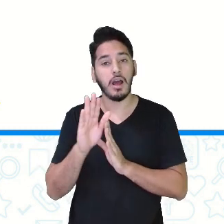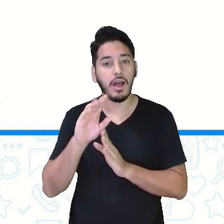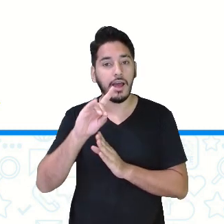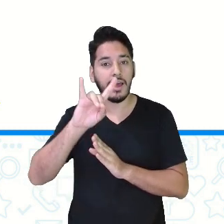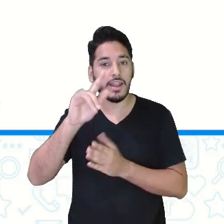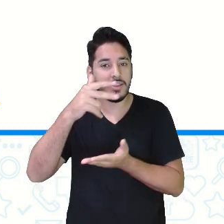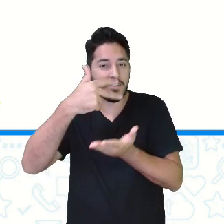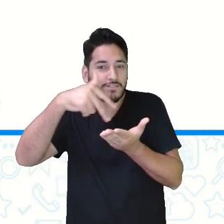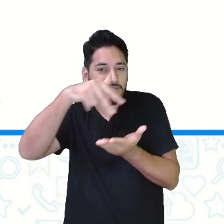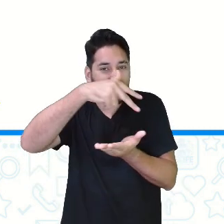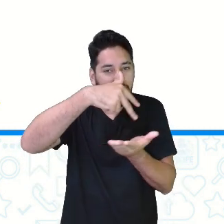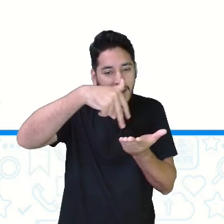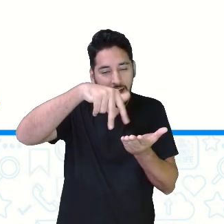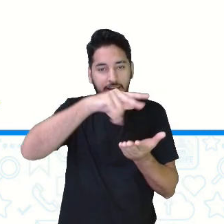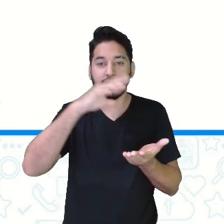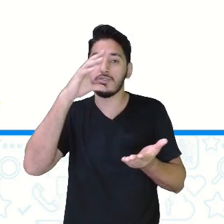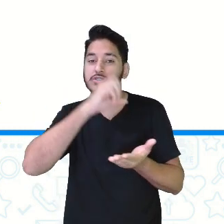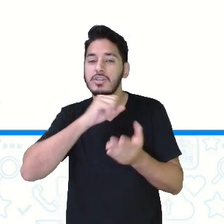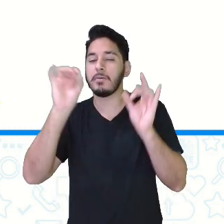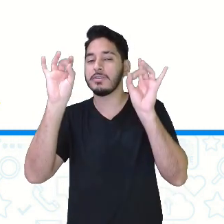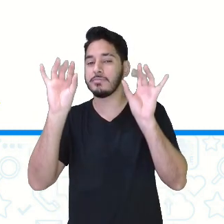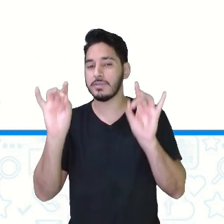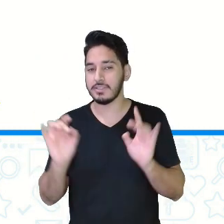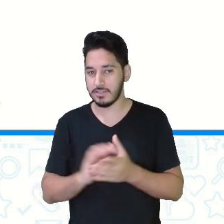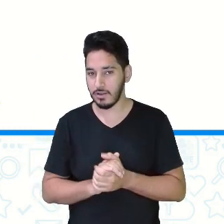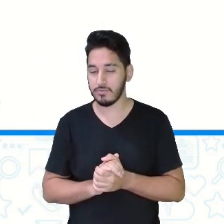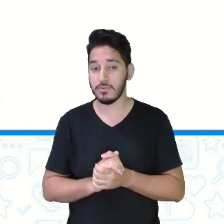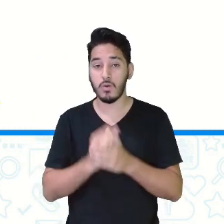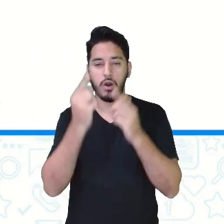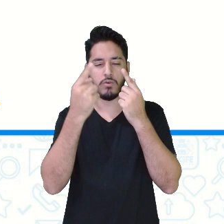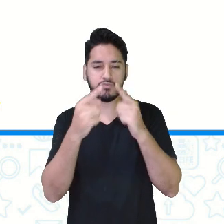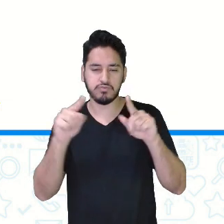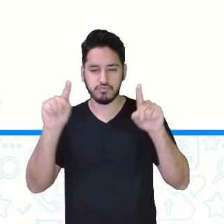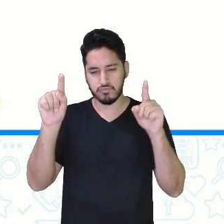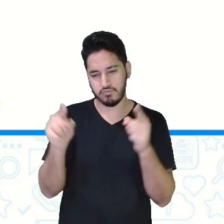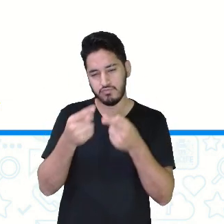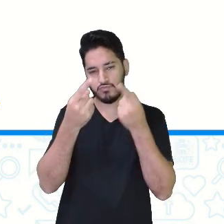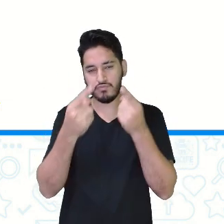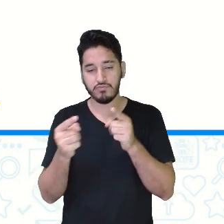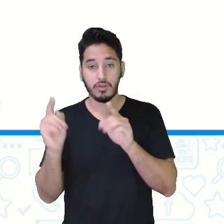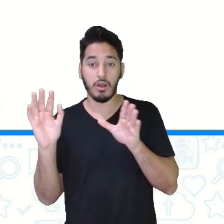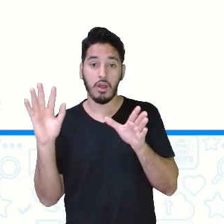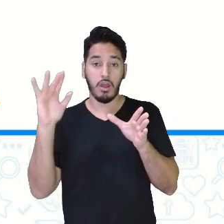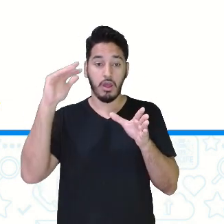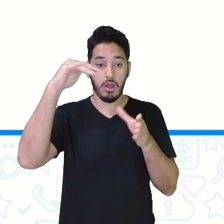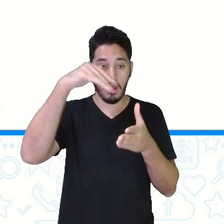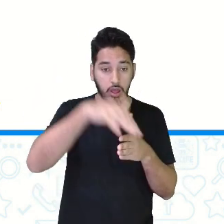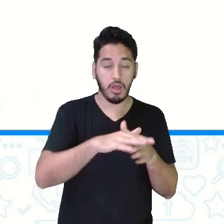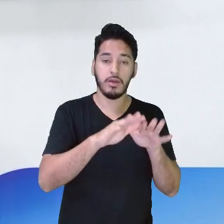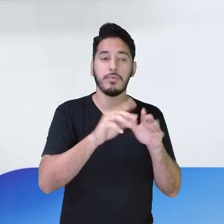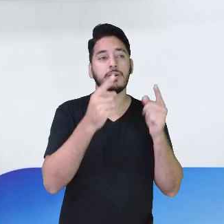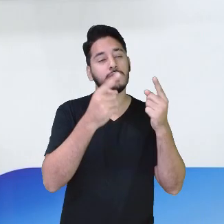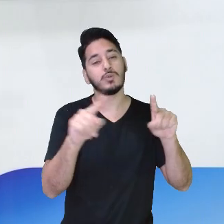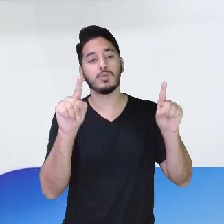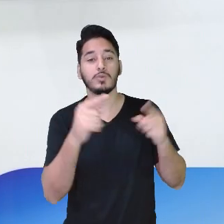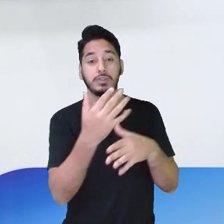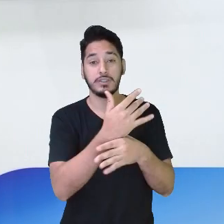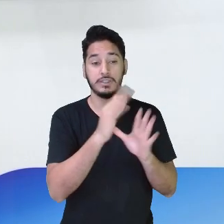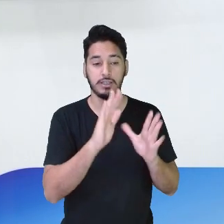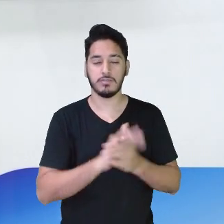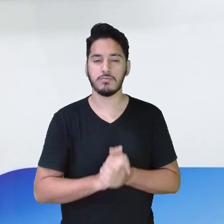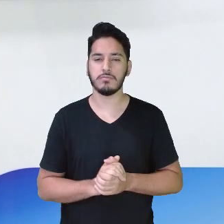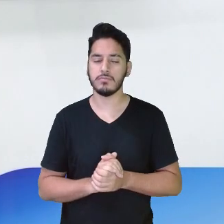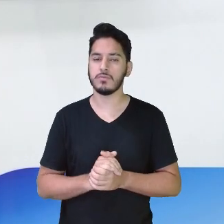na cidade, um sábado especial, e uma orquestra de fora tinha sido contratada.